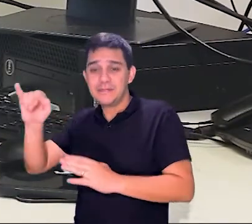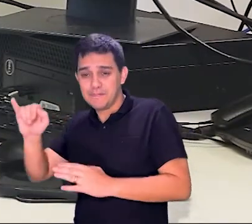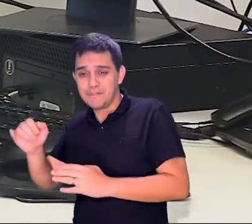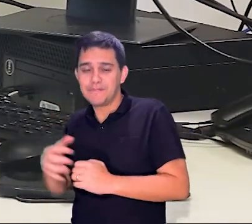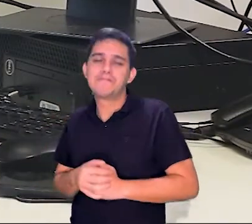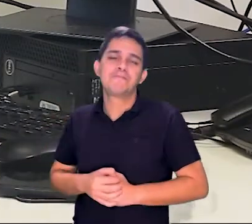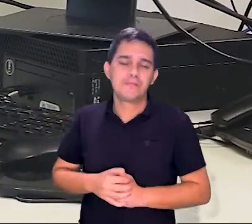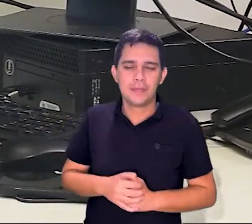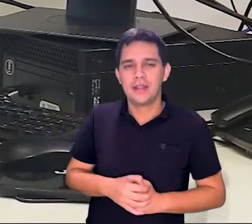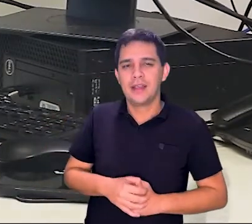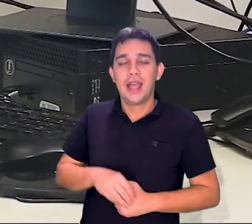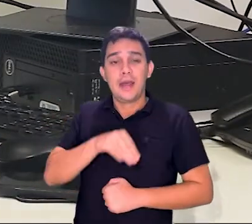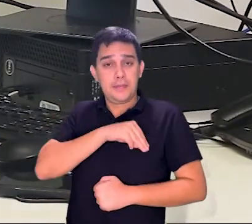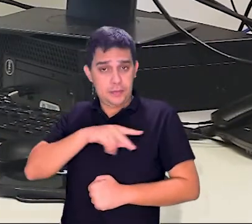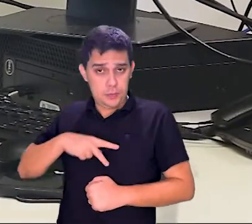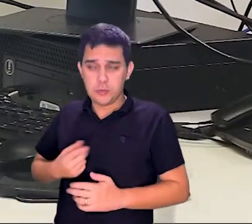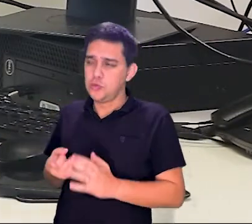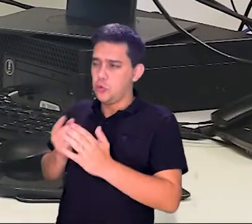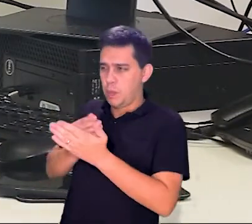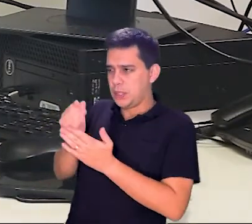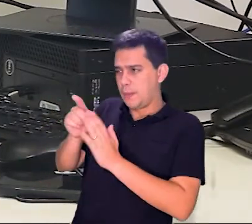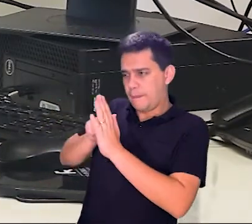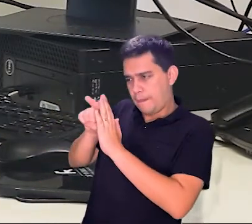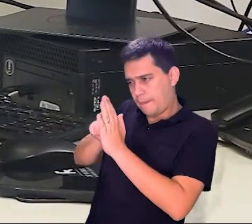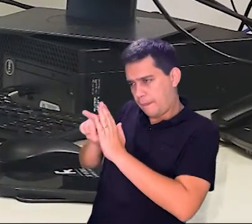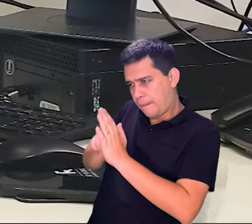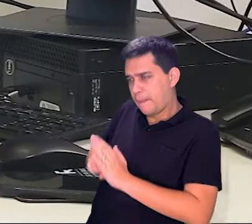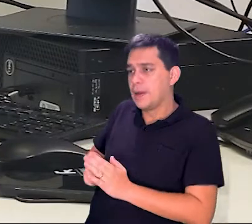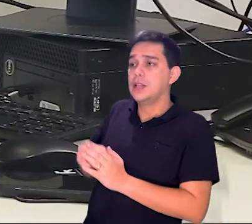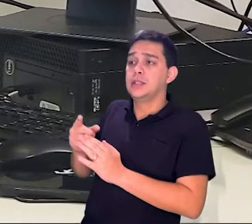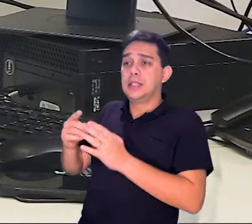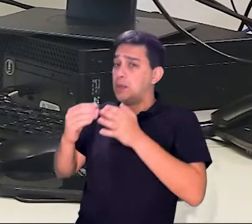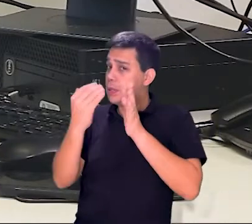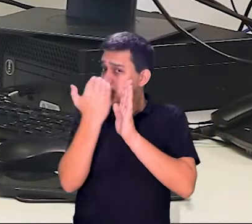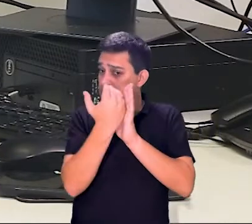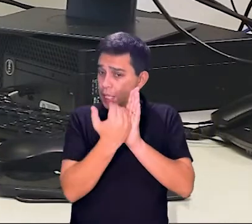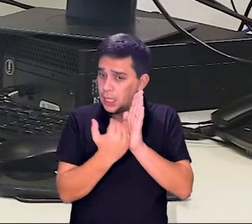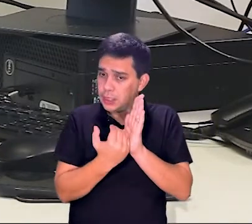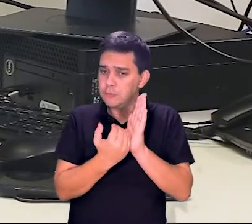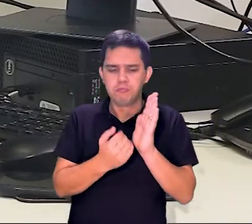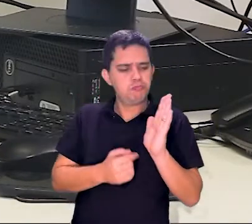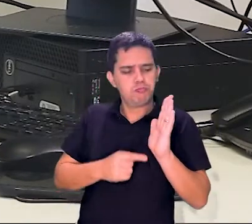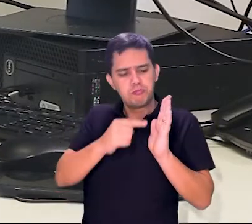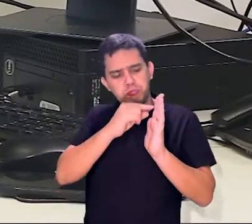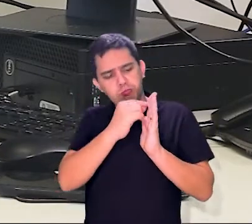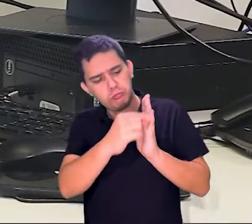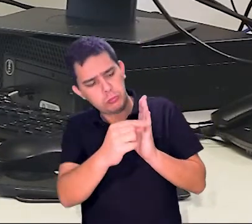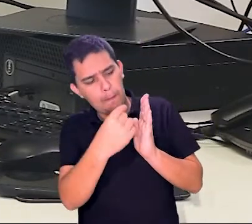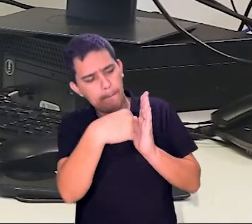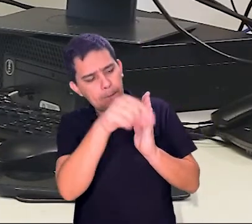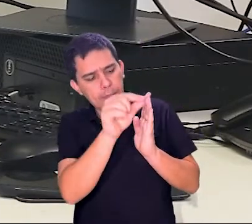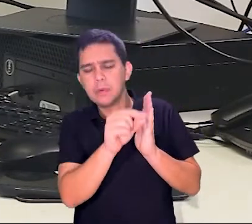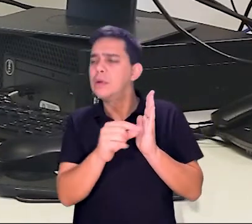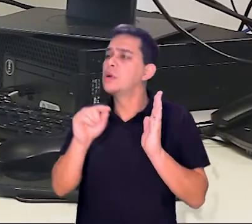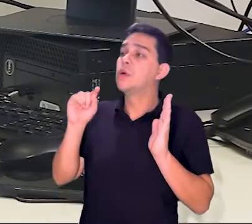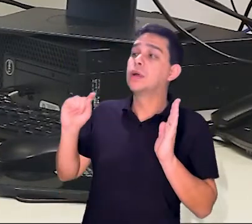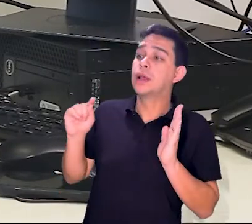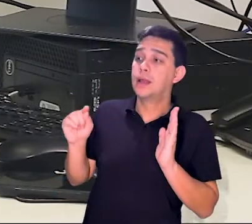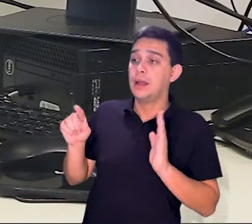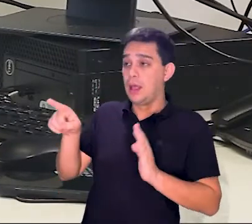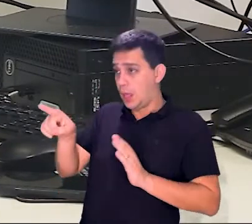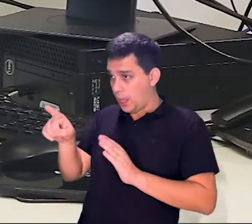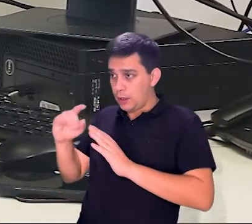alguns critérios, né? Ele busca avaliar os aspectos formais dessas instituições, então saber se ela está